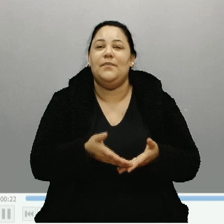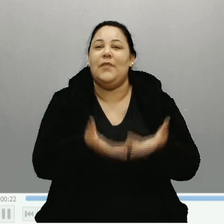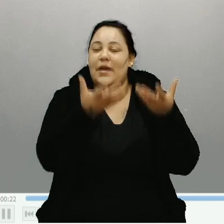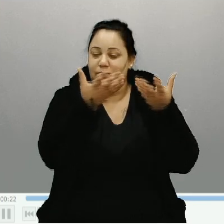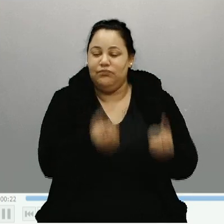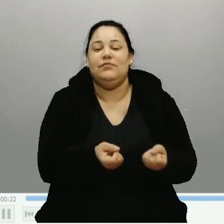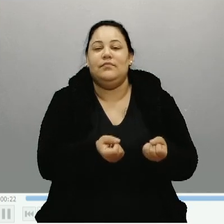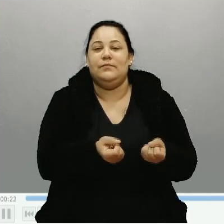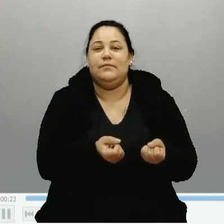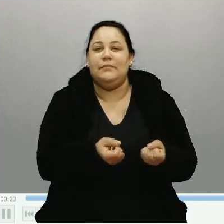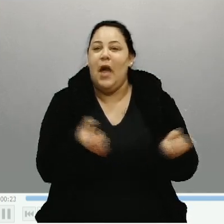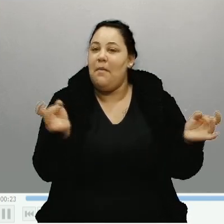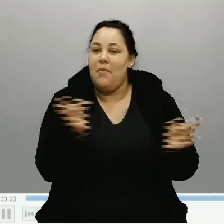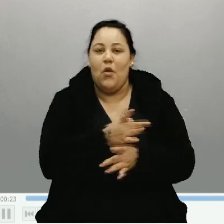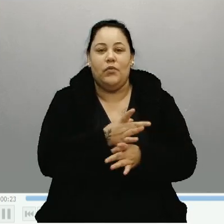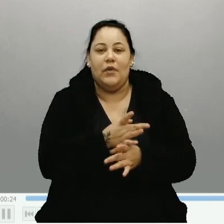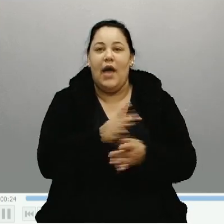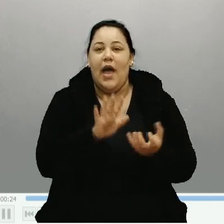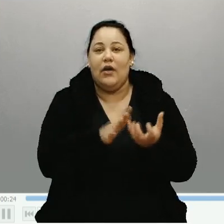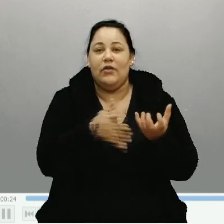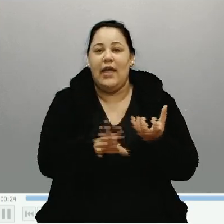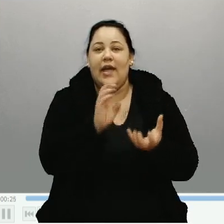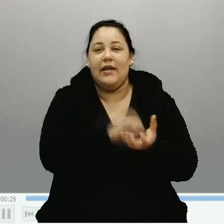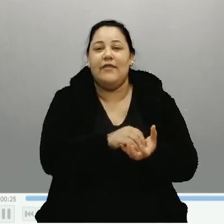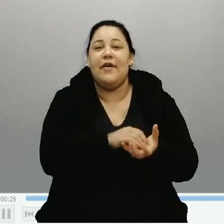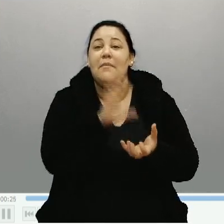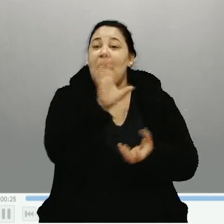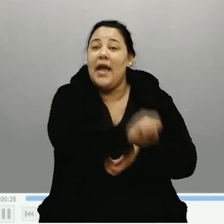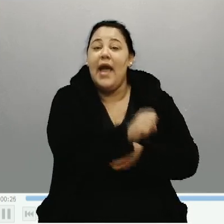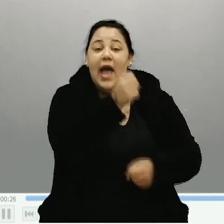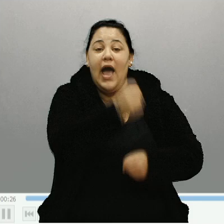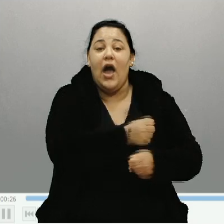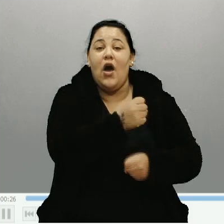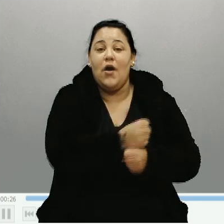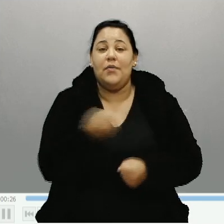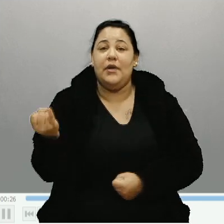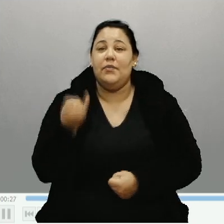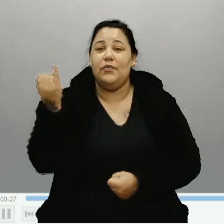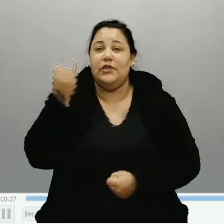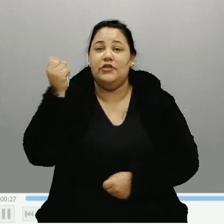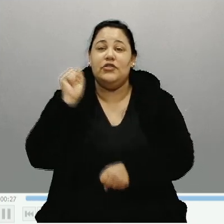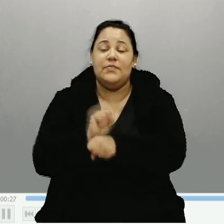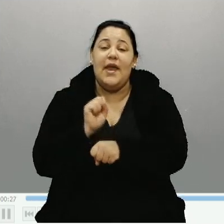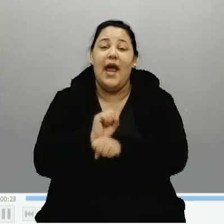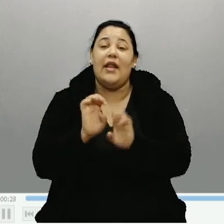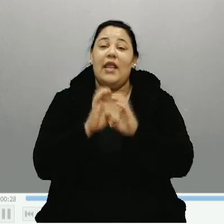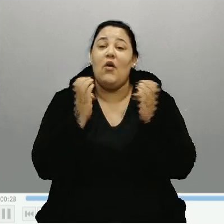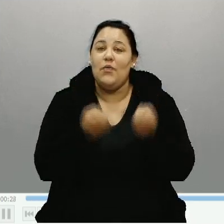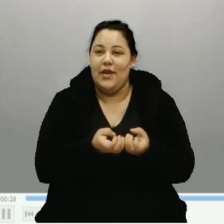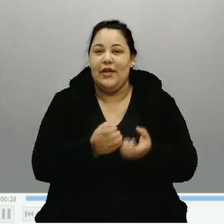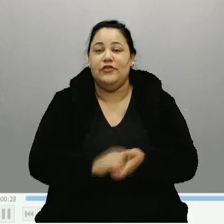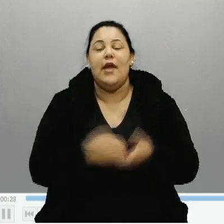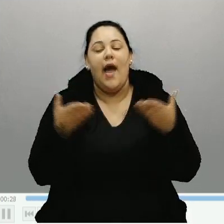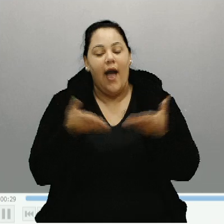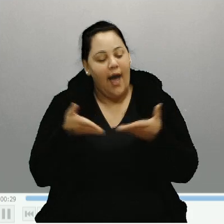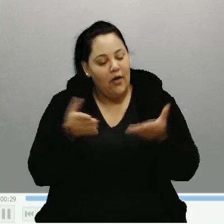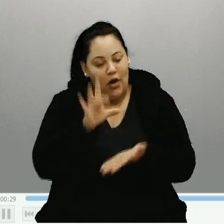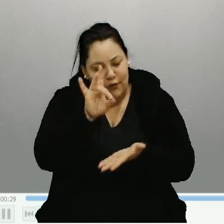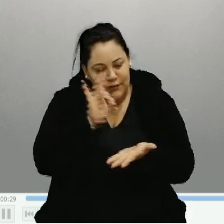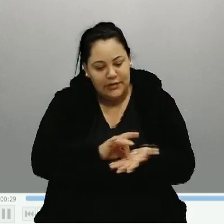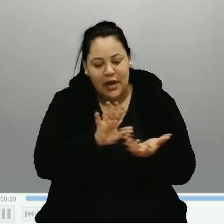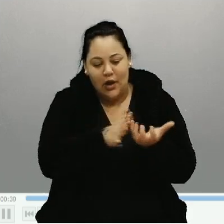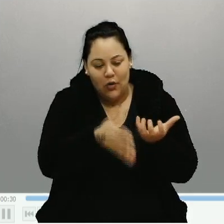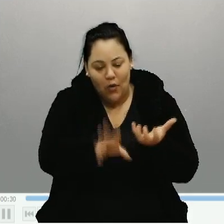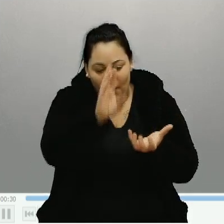assumir aquela obra do Desvio Riso, uma obra muito importante, tão esperada por aquela comunidade, e agora então Maria de Lourdes